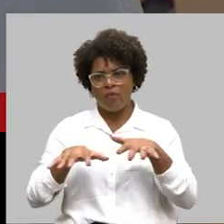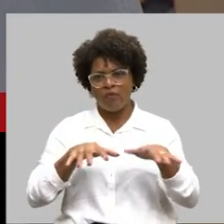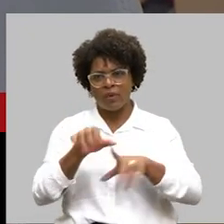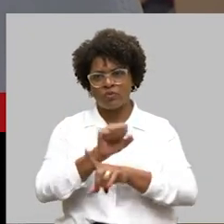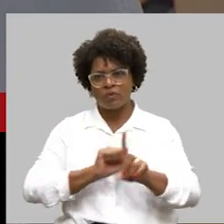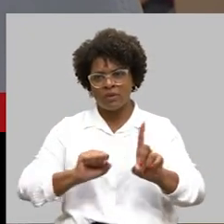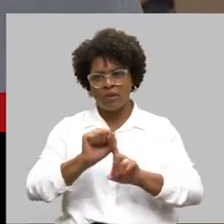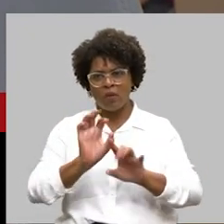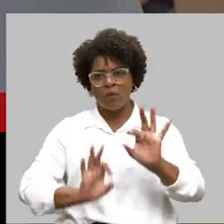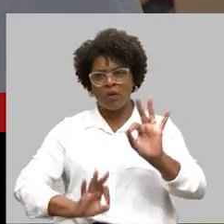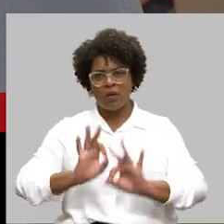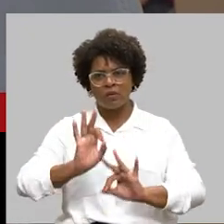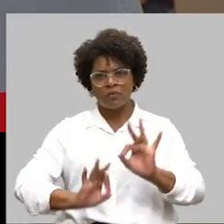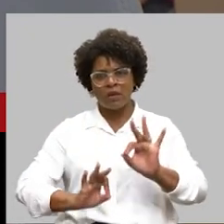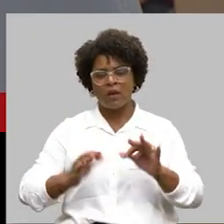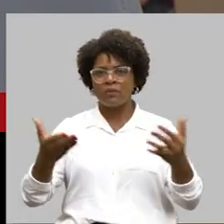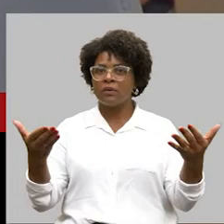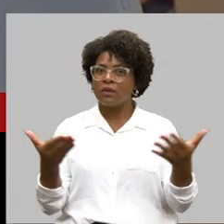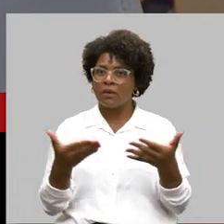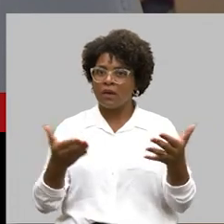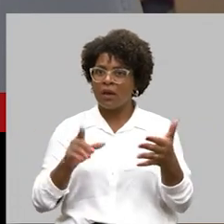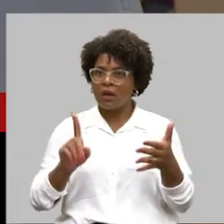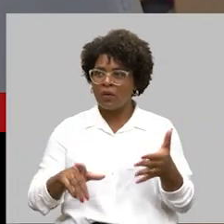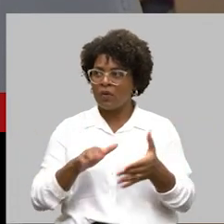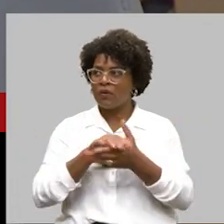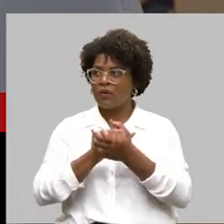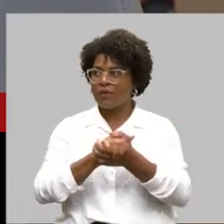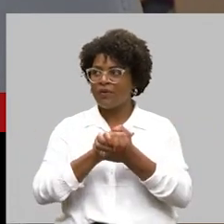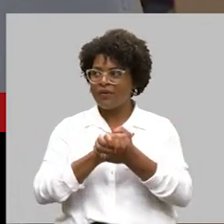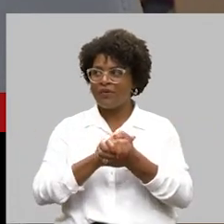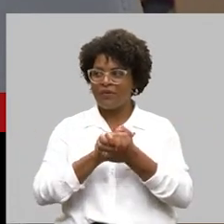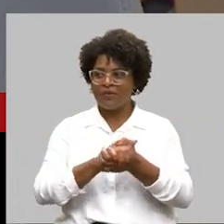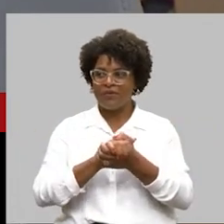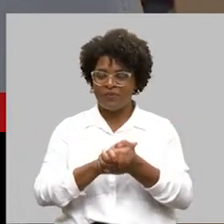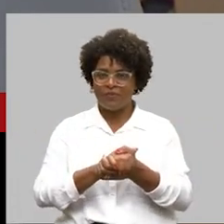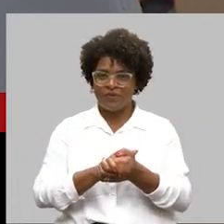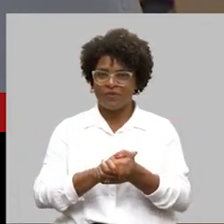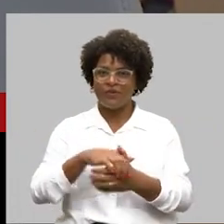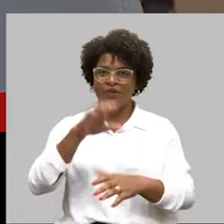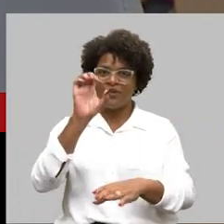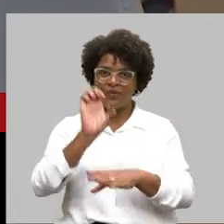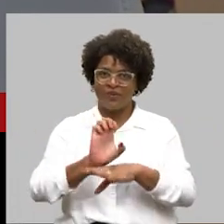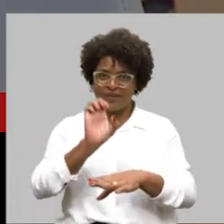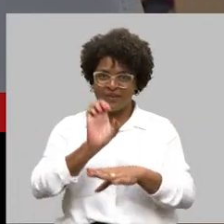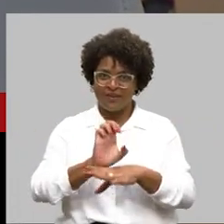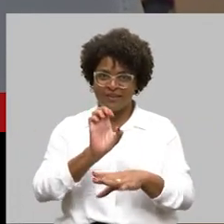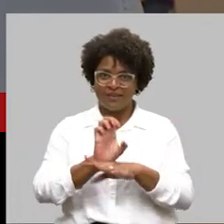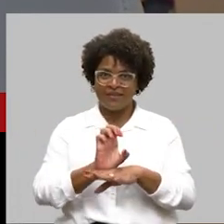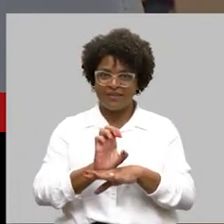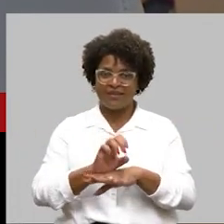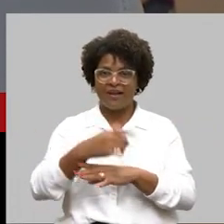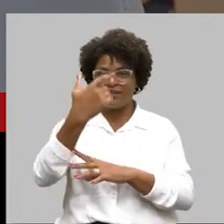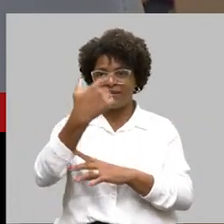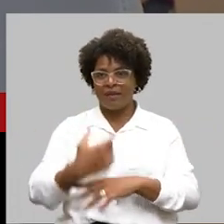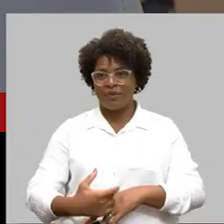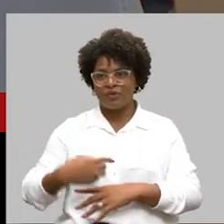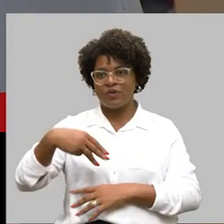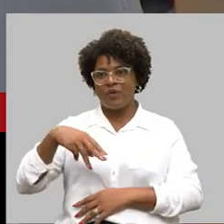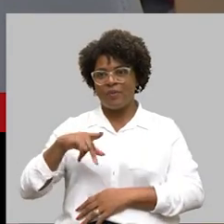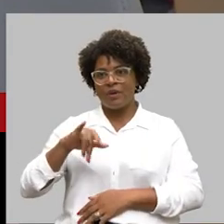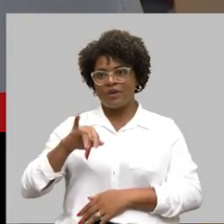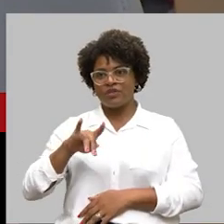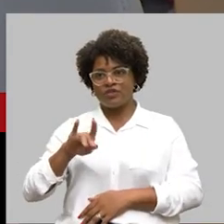e aqui eu começo a saudar eu saudo o movimento Trabalhadores Rurais Sem Terra na na pessoa da Matilde que est